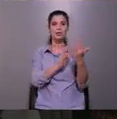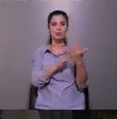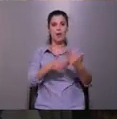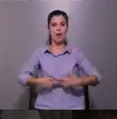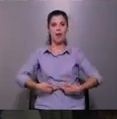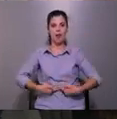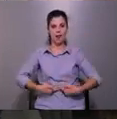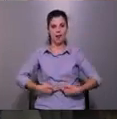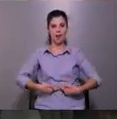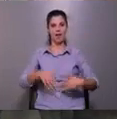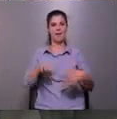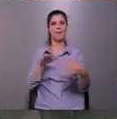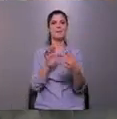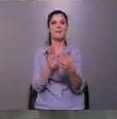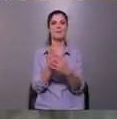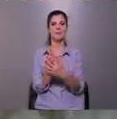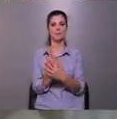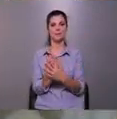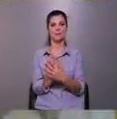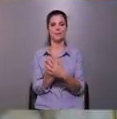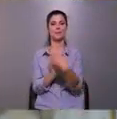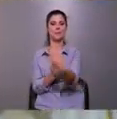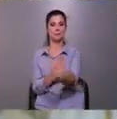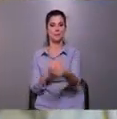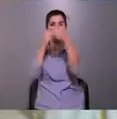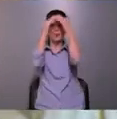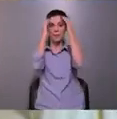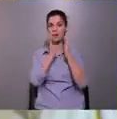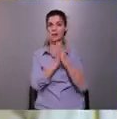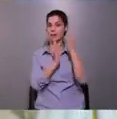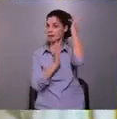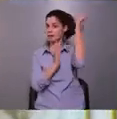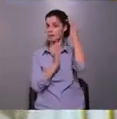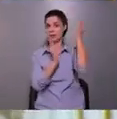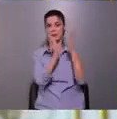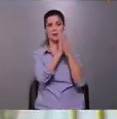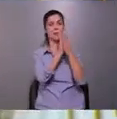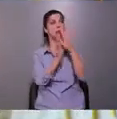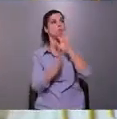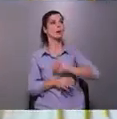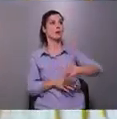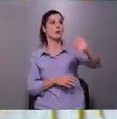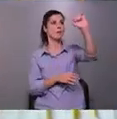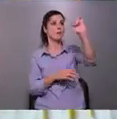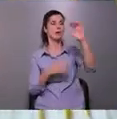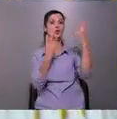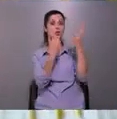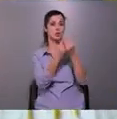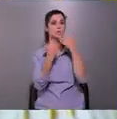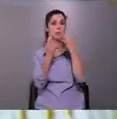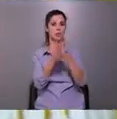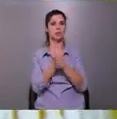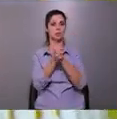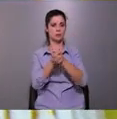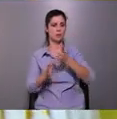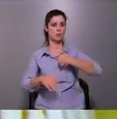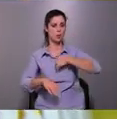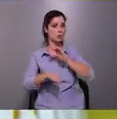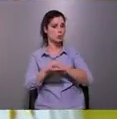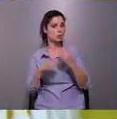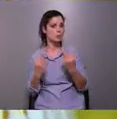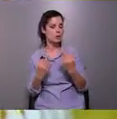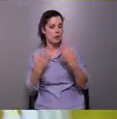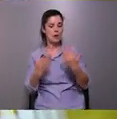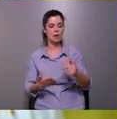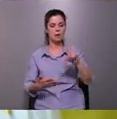die Frucht deines Leibes, Jesus. Santa Maria, Mãe de Deus, rogai por nós, pecadores,